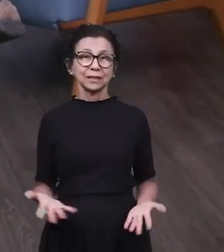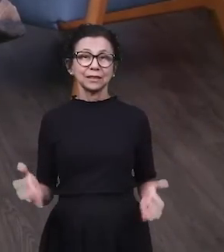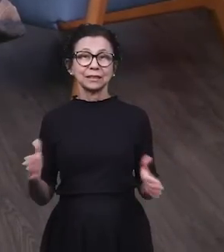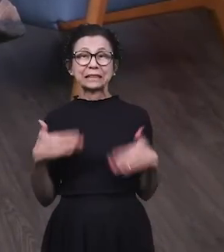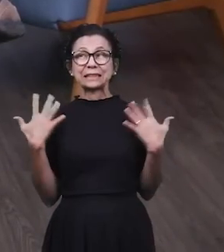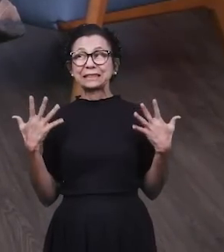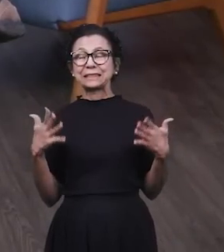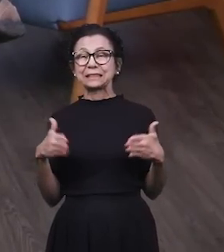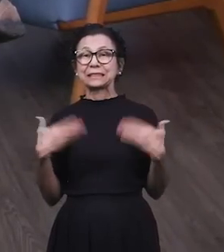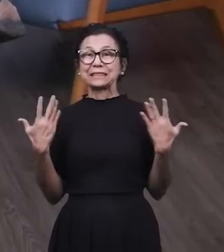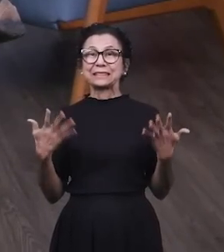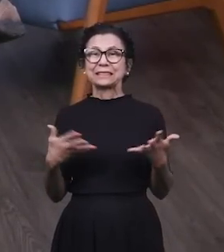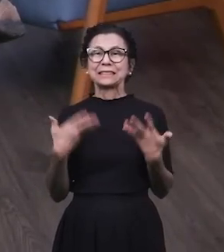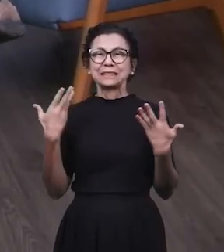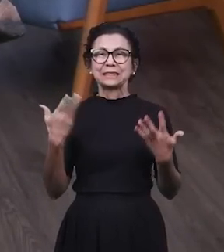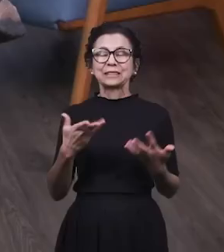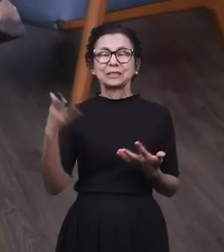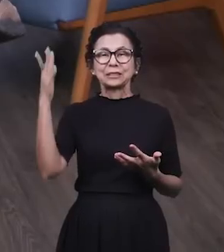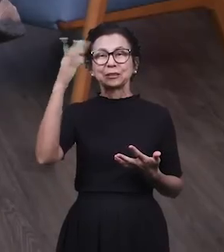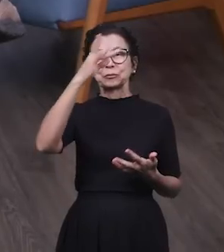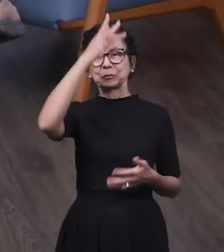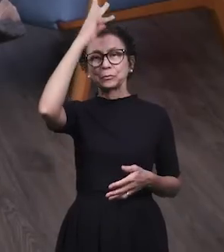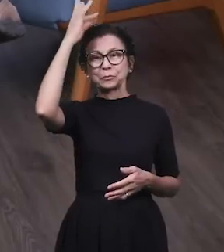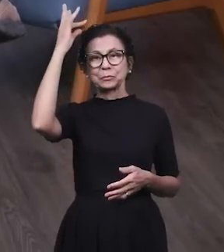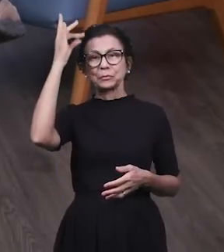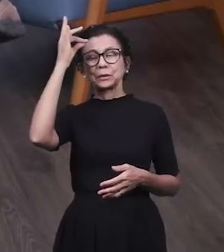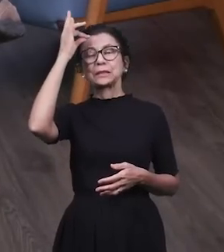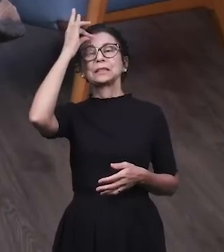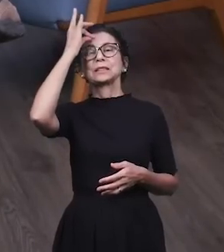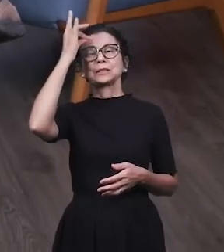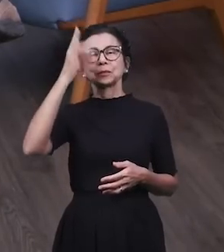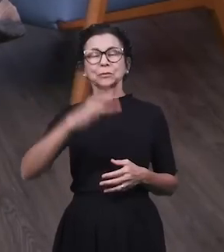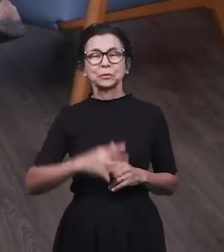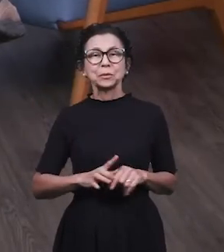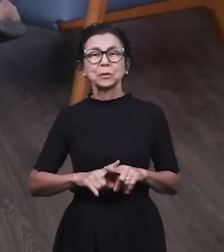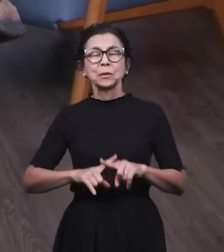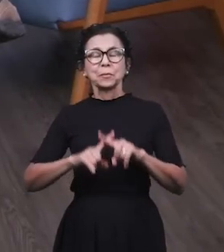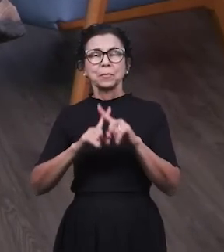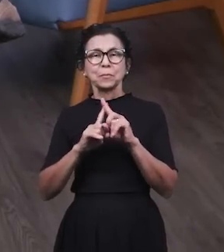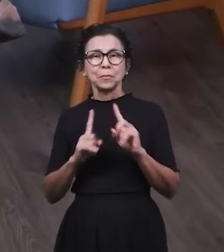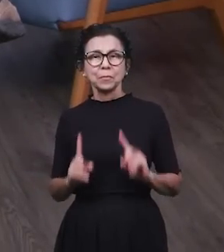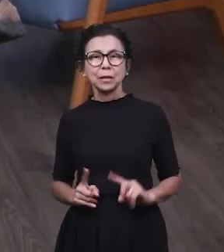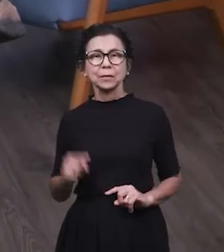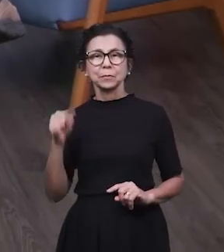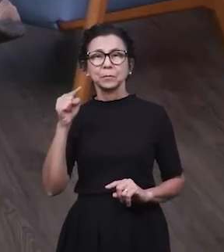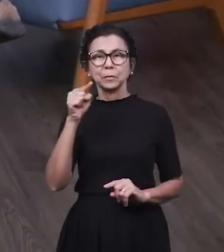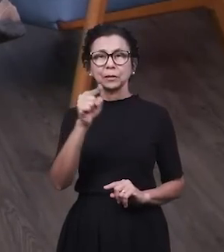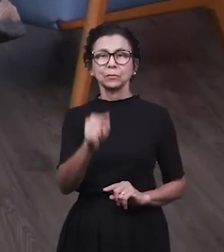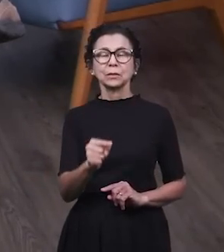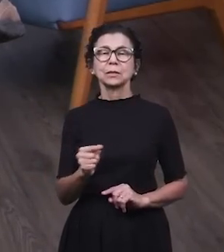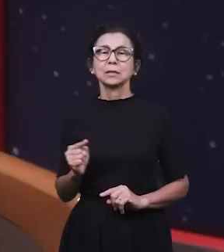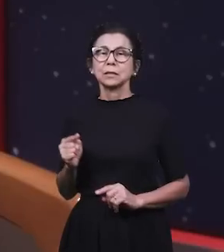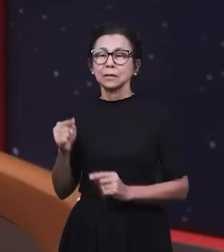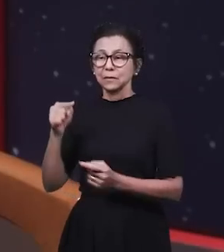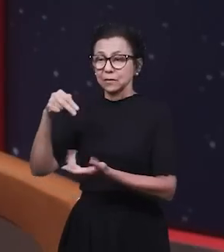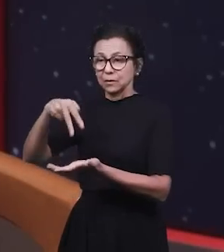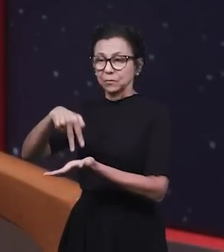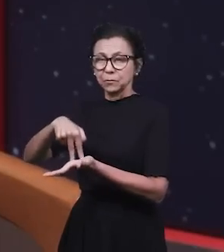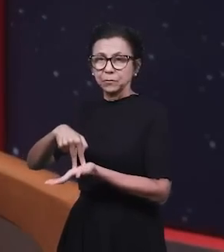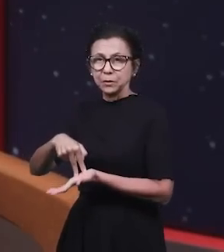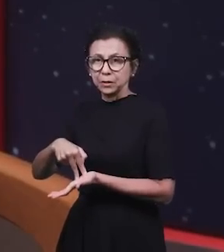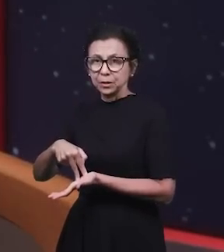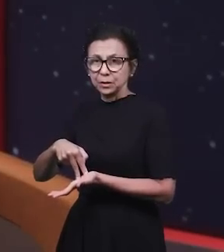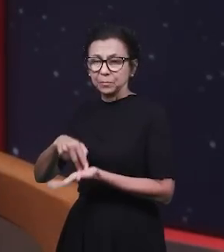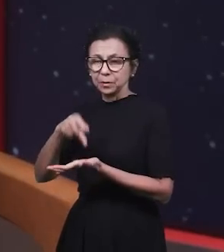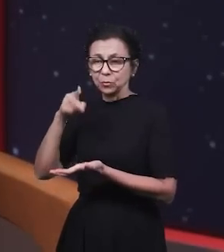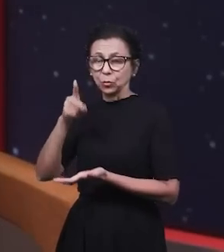Aquela alegria do Espírito. Mas o que sustenta o homem, de fato, e o que o